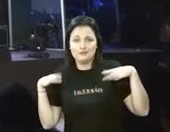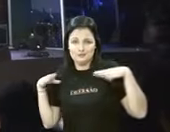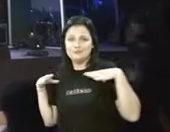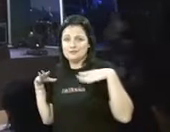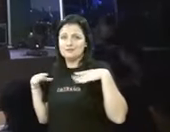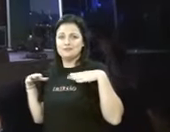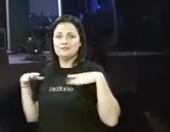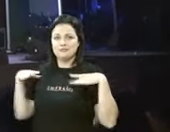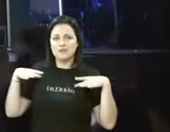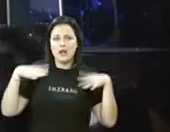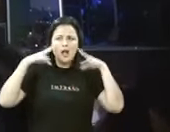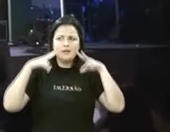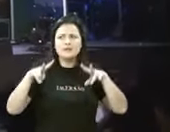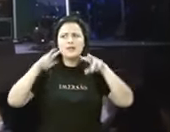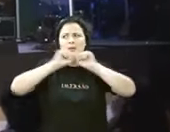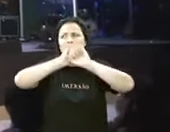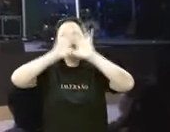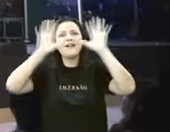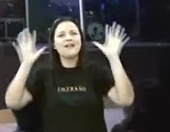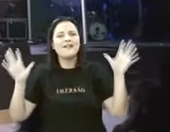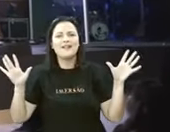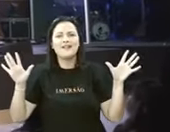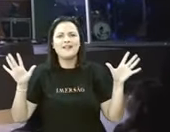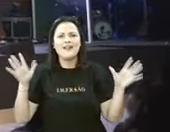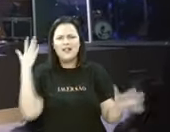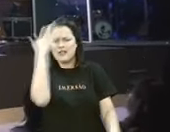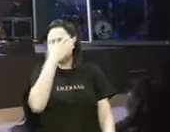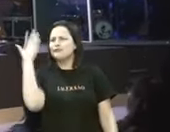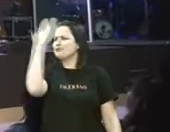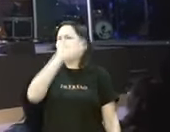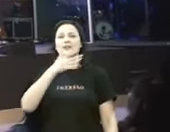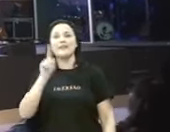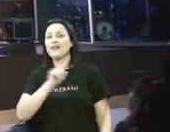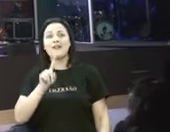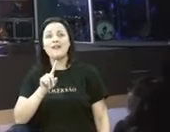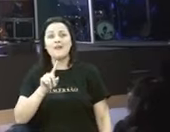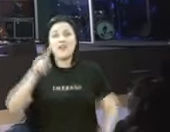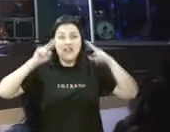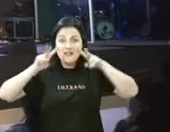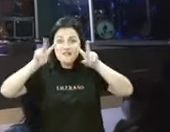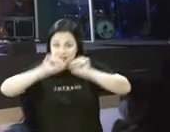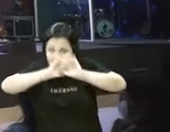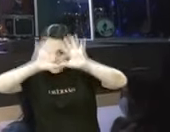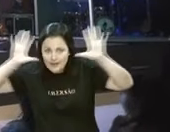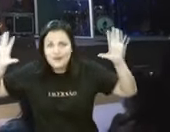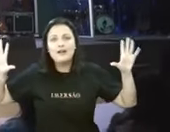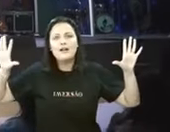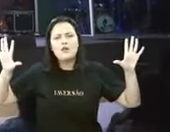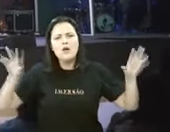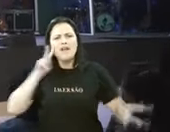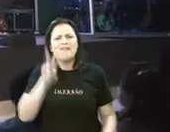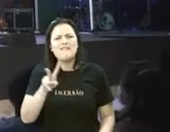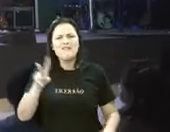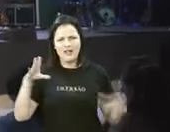A visão é clara, a visão é clara. Ele não vê embaçado, ele vê quantos serafins tem, ele vê quantas asas os serafins têm, ele